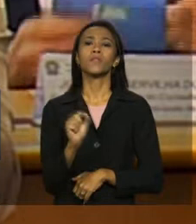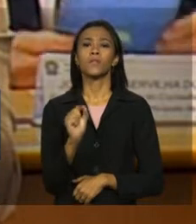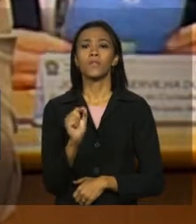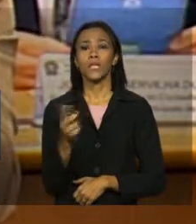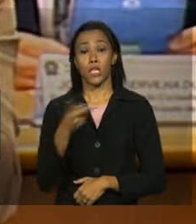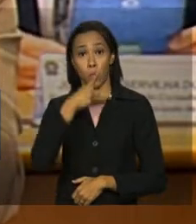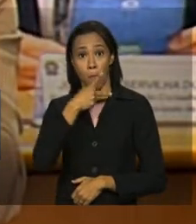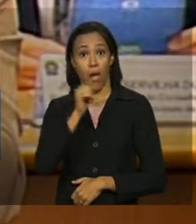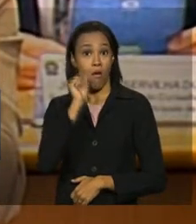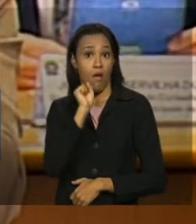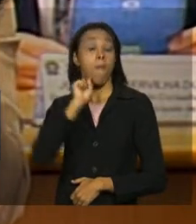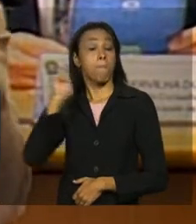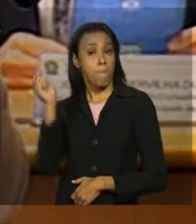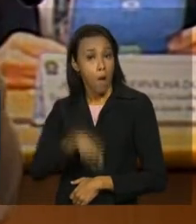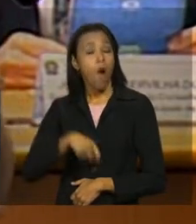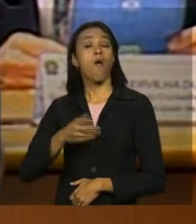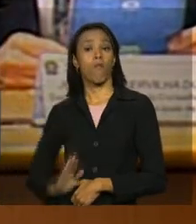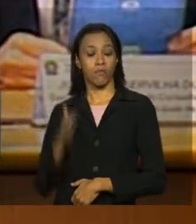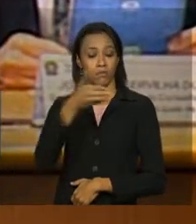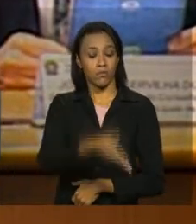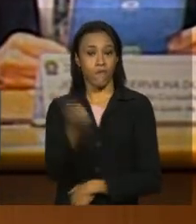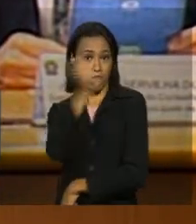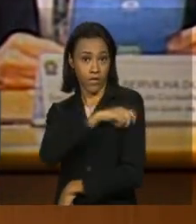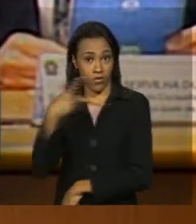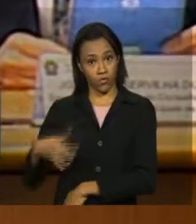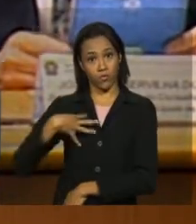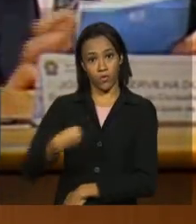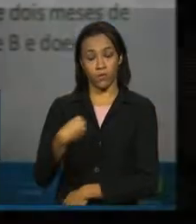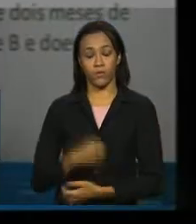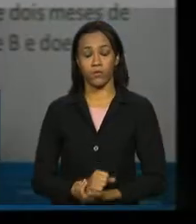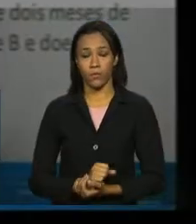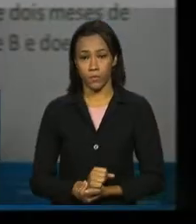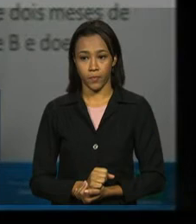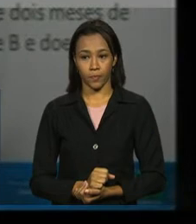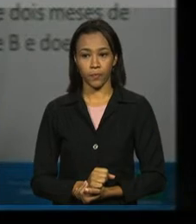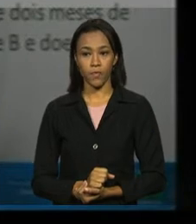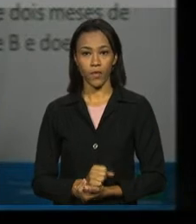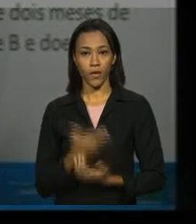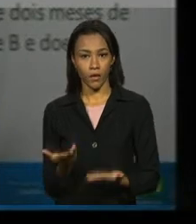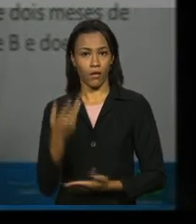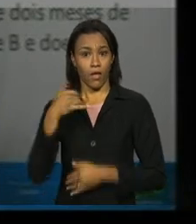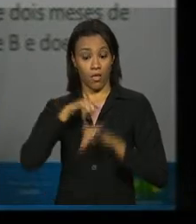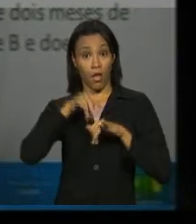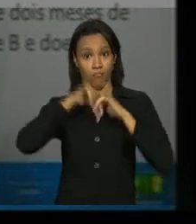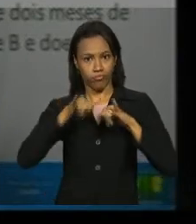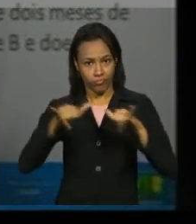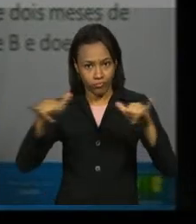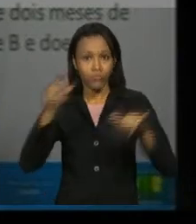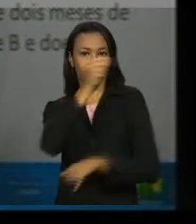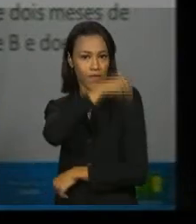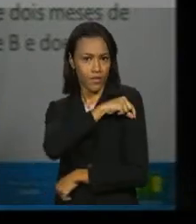para que os pais e mostra um vacinar seus filhos pode passar então é nessa campanha também